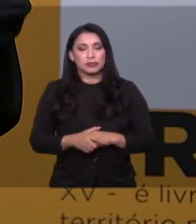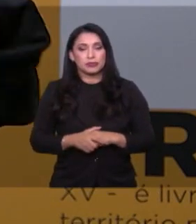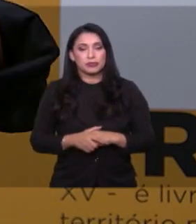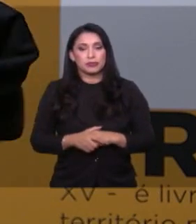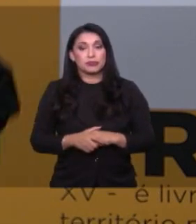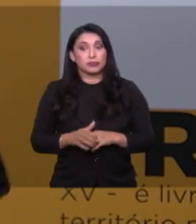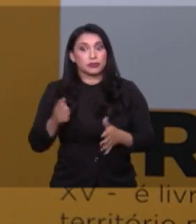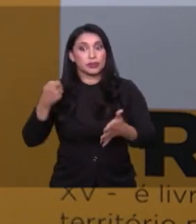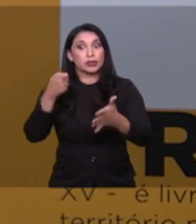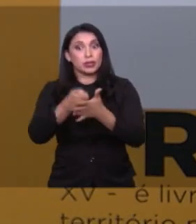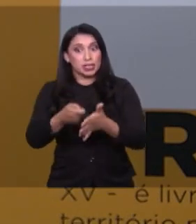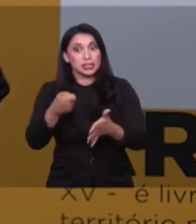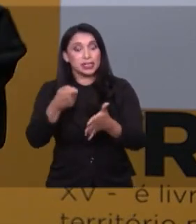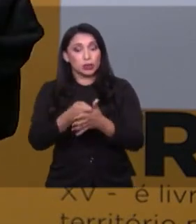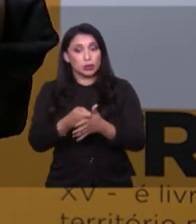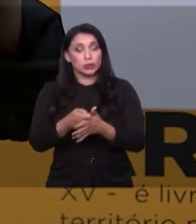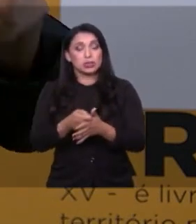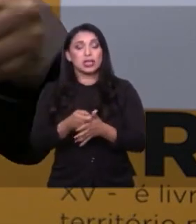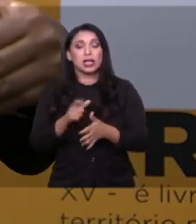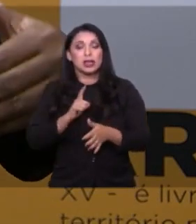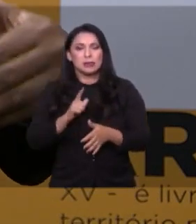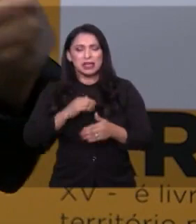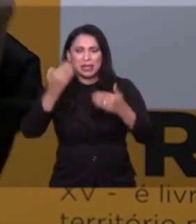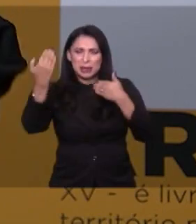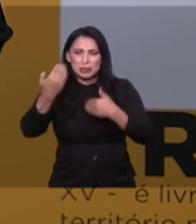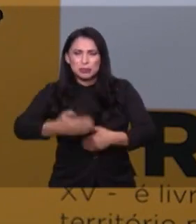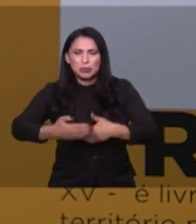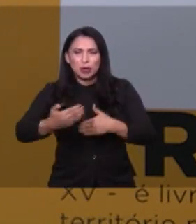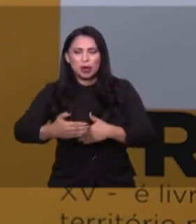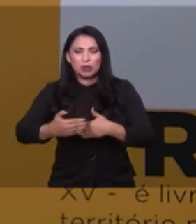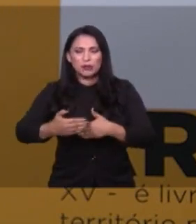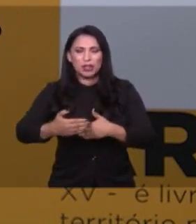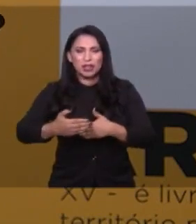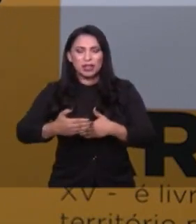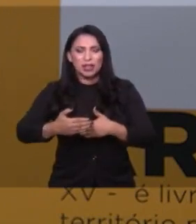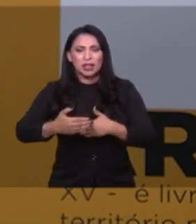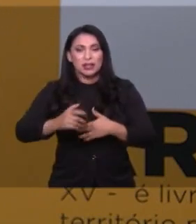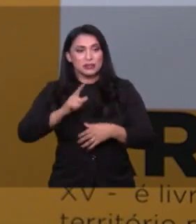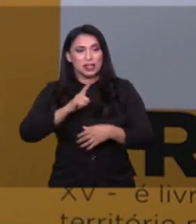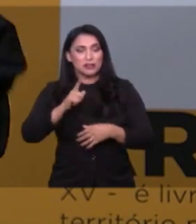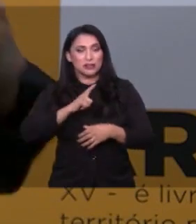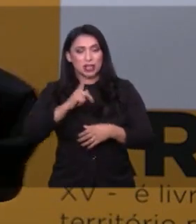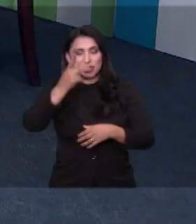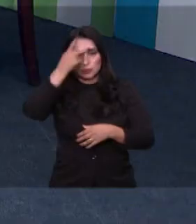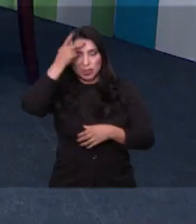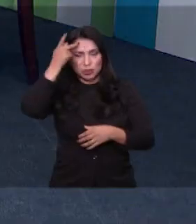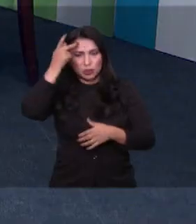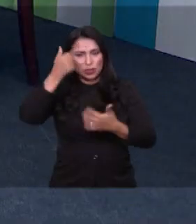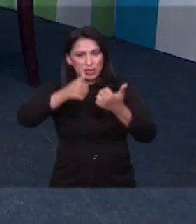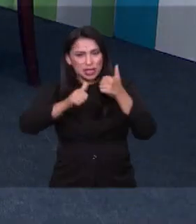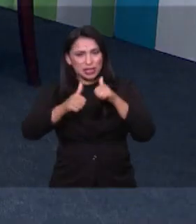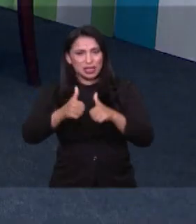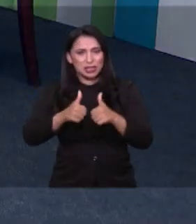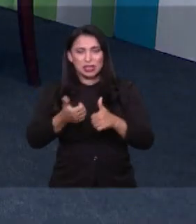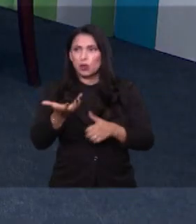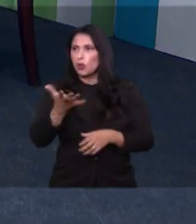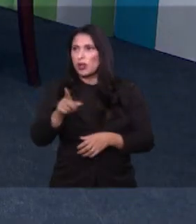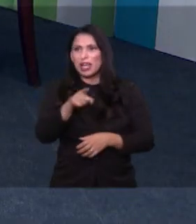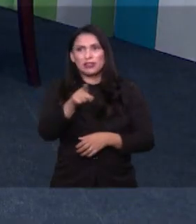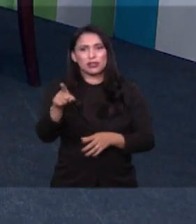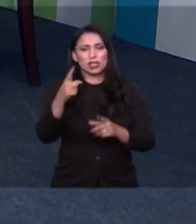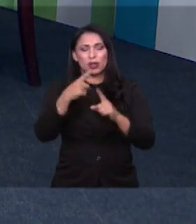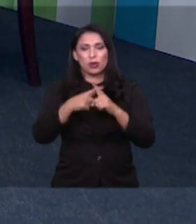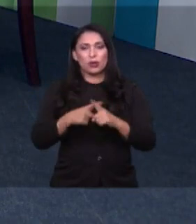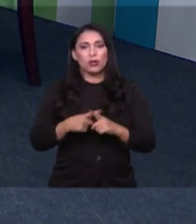estou nessa luta também, mesmo nas provas que a gente faz, você vê que a banca não quer você concorrer, entendeu?